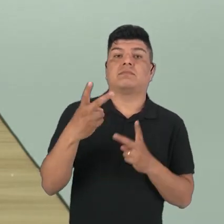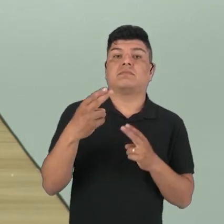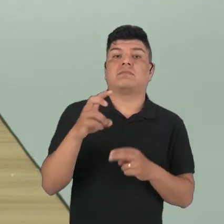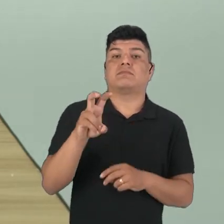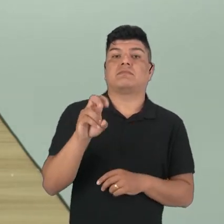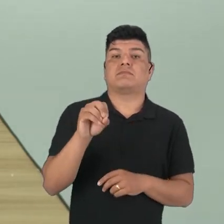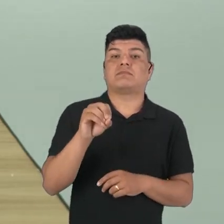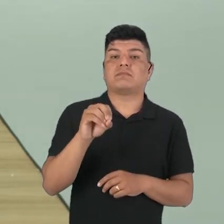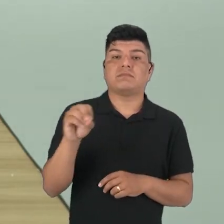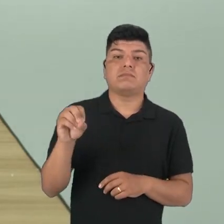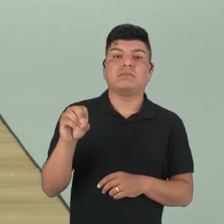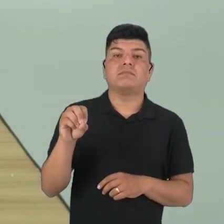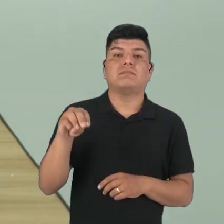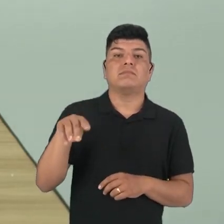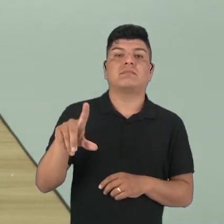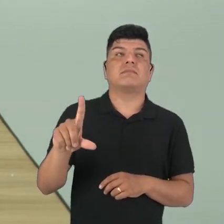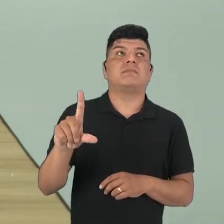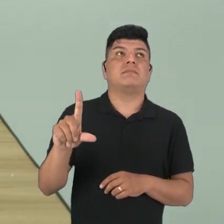vou ter